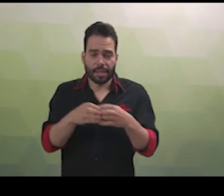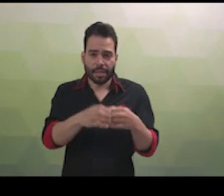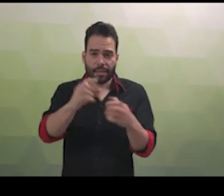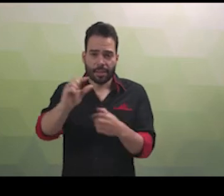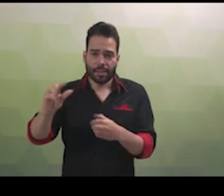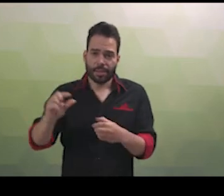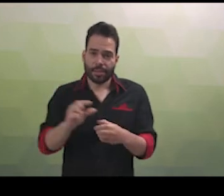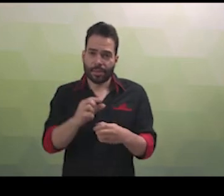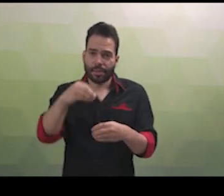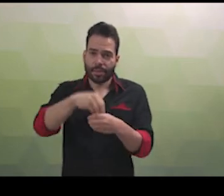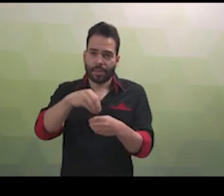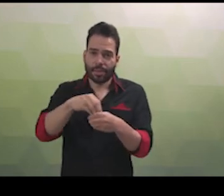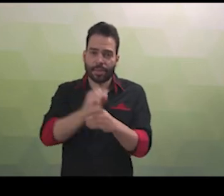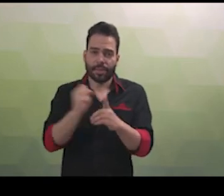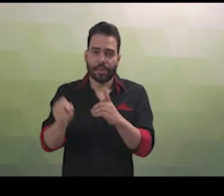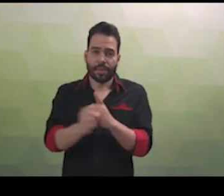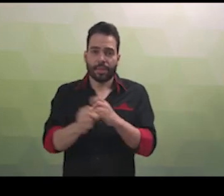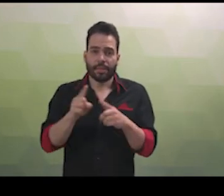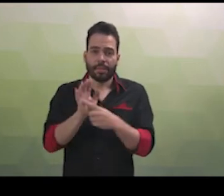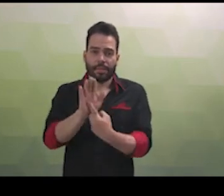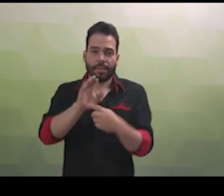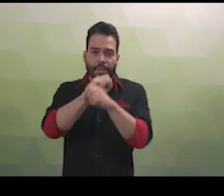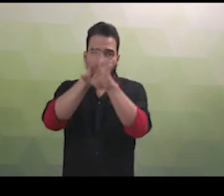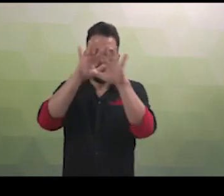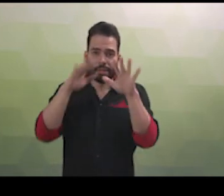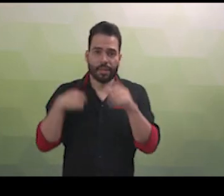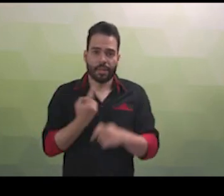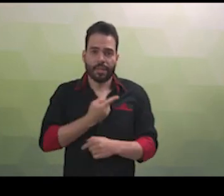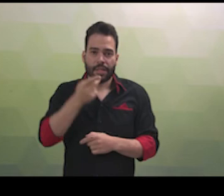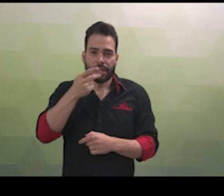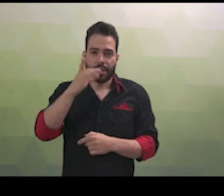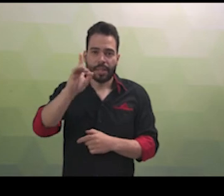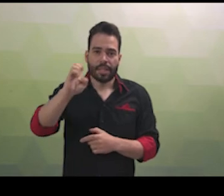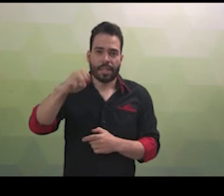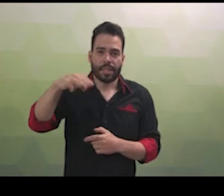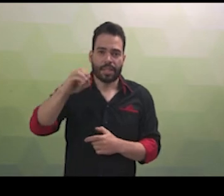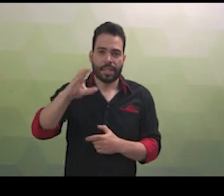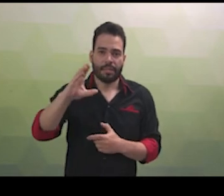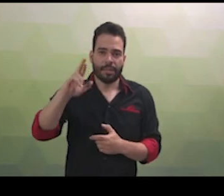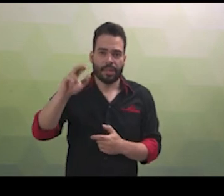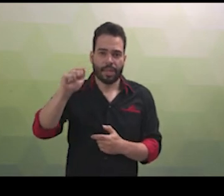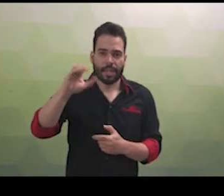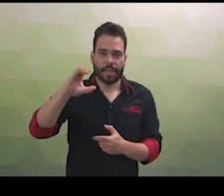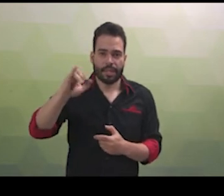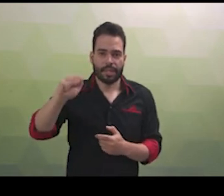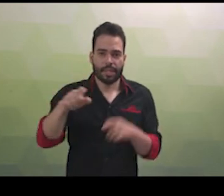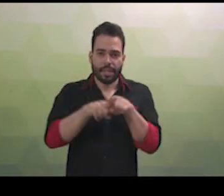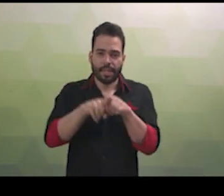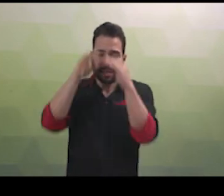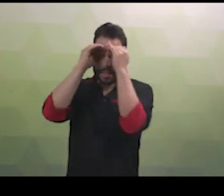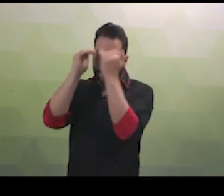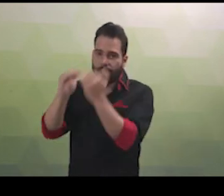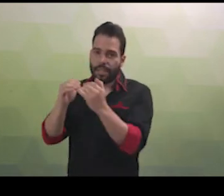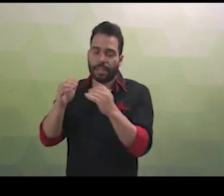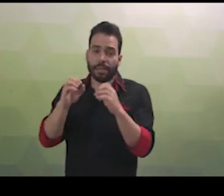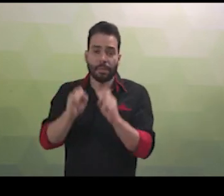os surdos. A situação fica ainda mais clara quando falamos de democracia e respeito, possibilitar